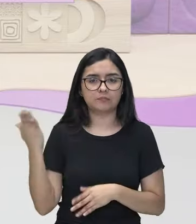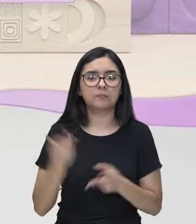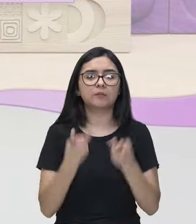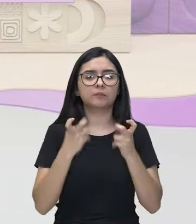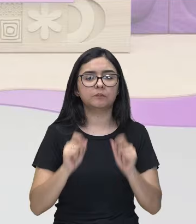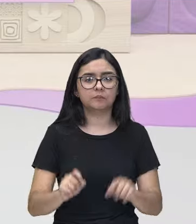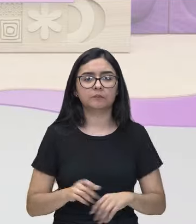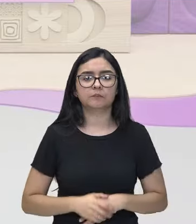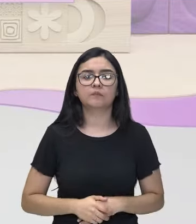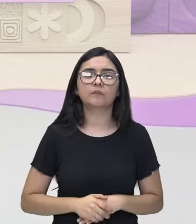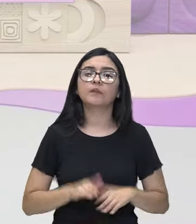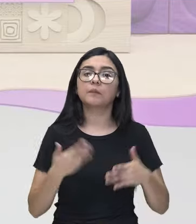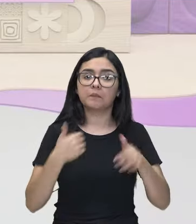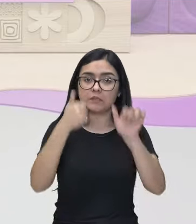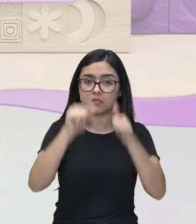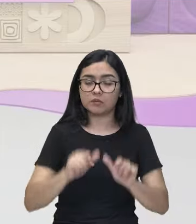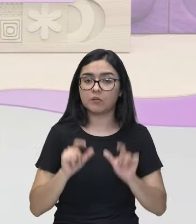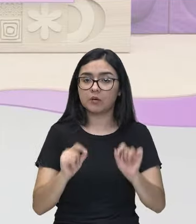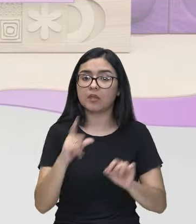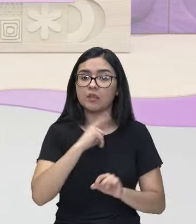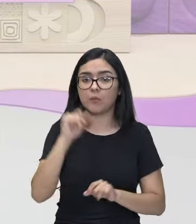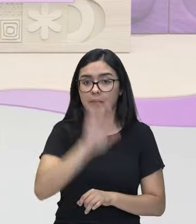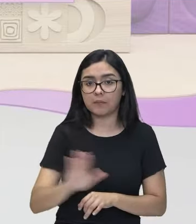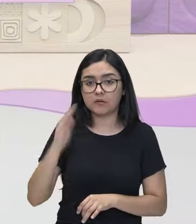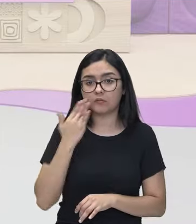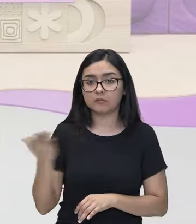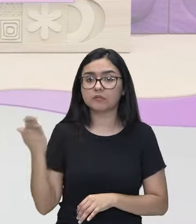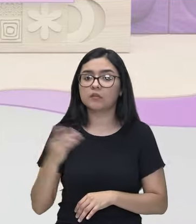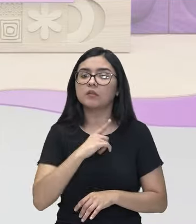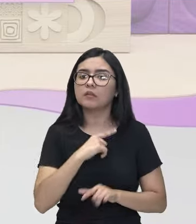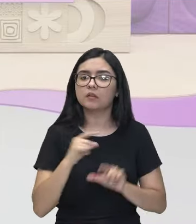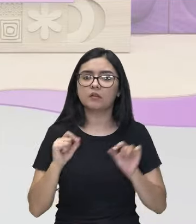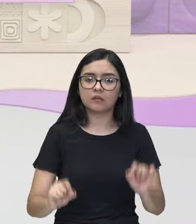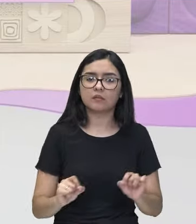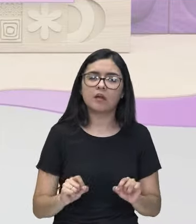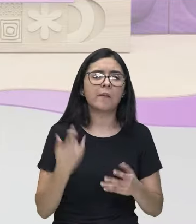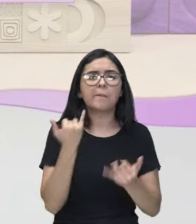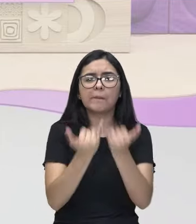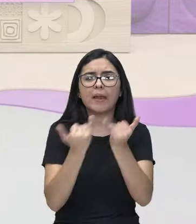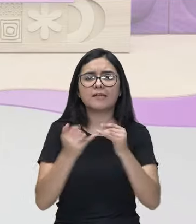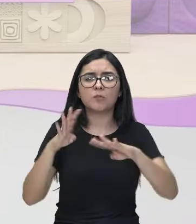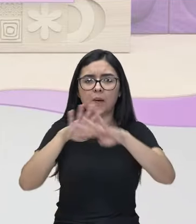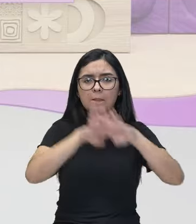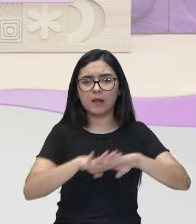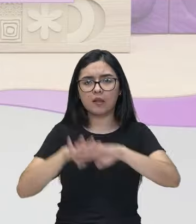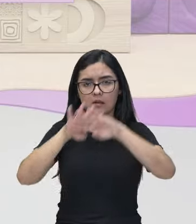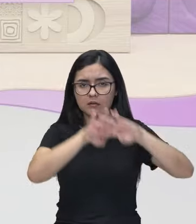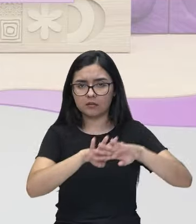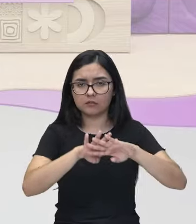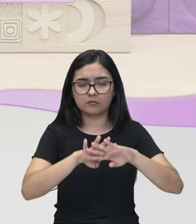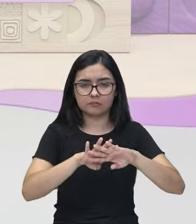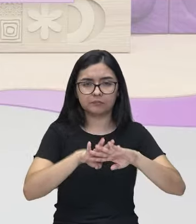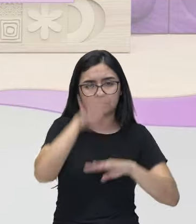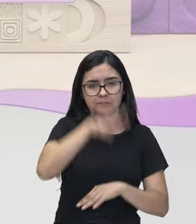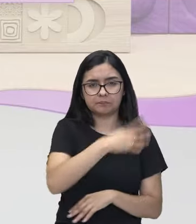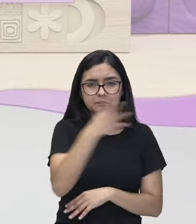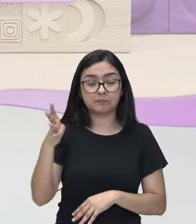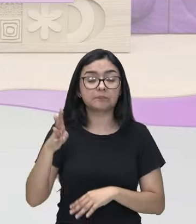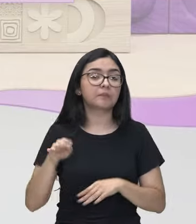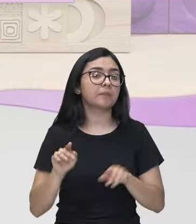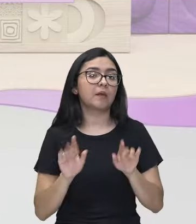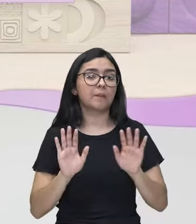aí. Aí tu vai analisar o seguinte, ó, nós temos aqui uma imagem, e essa imagem tem como se fosse uma malha quadriculada, certo? E aí, pessoal,